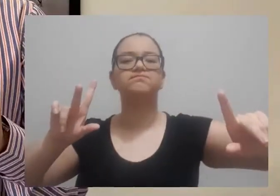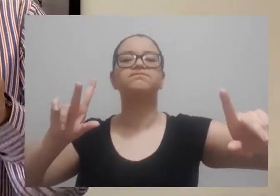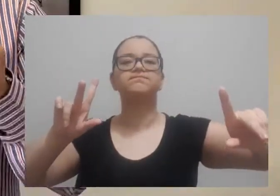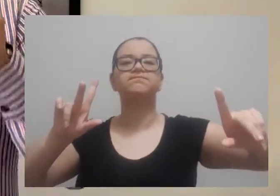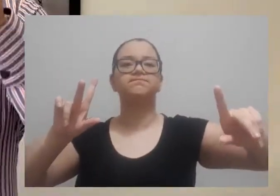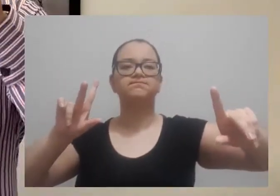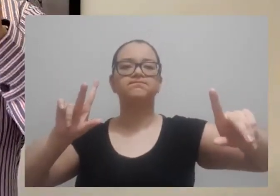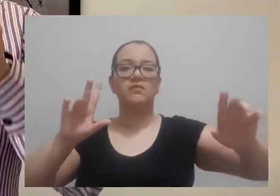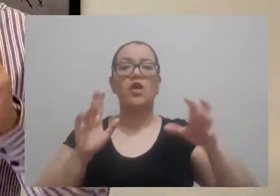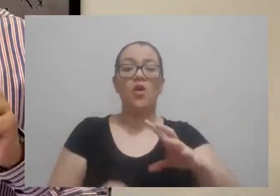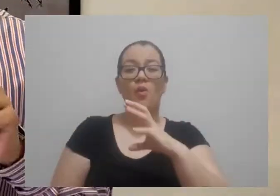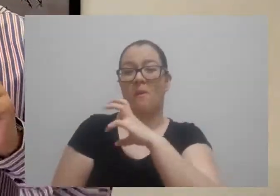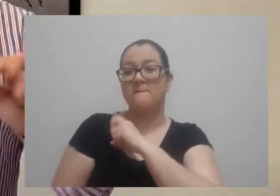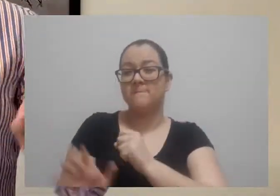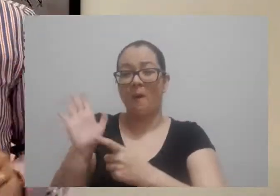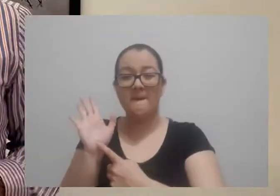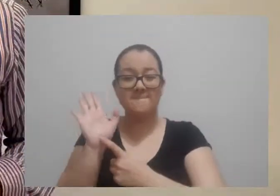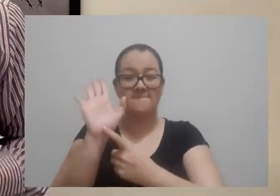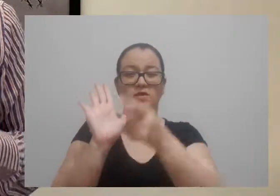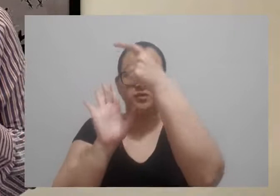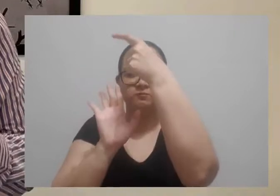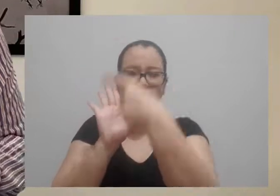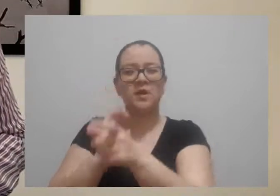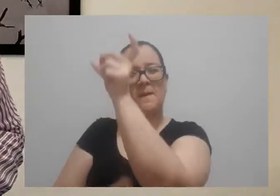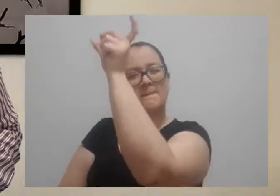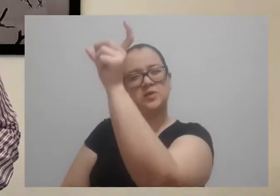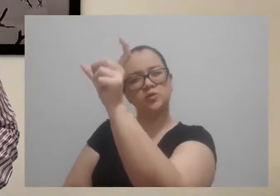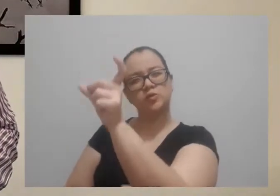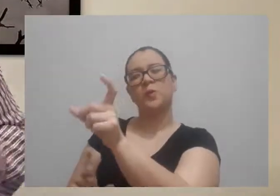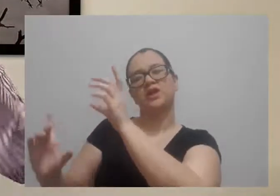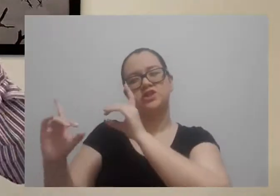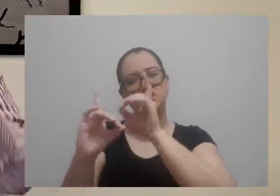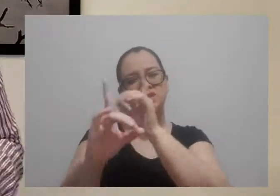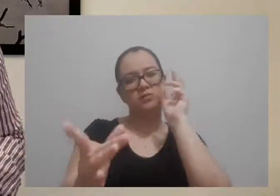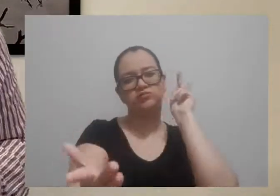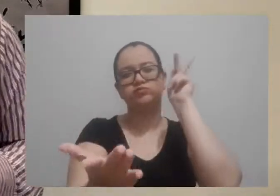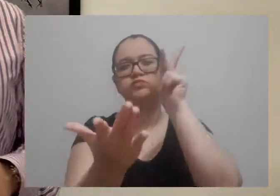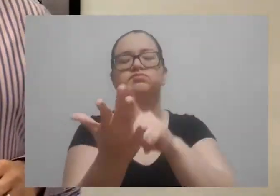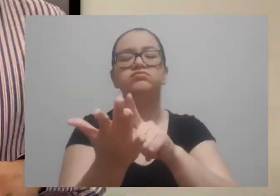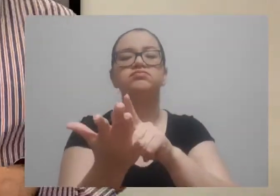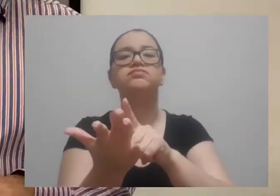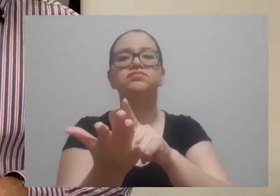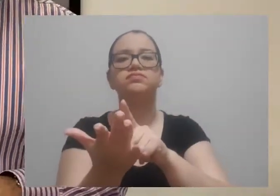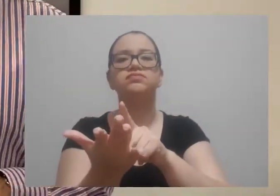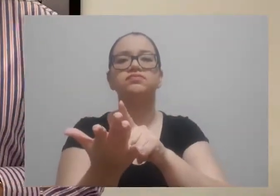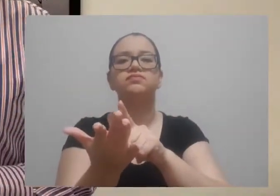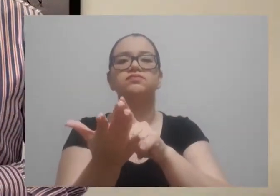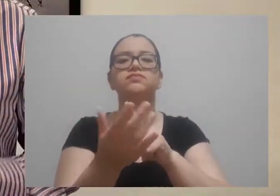indicativo daquele que verdadeiramente é seu discípulo. Versículos 34 e 35 do capítulo 13 de